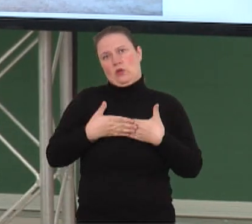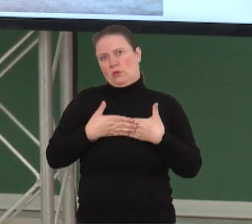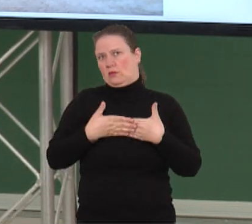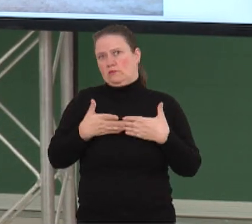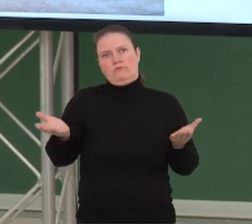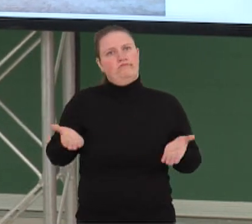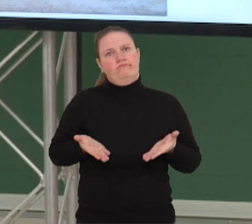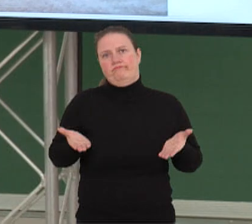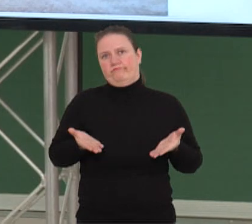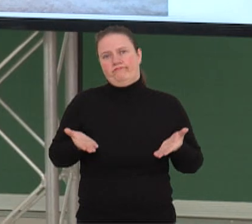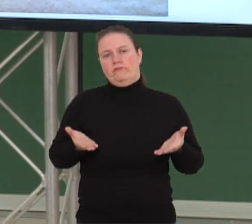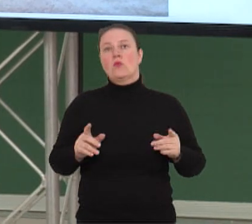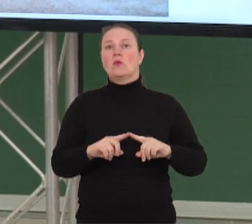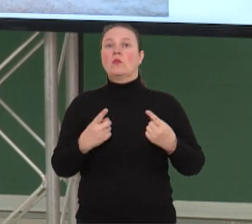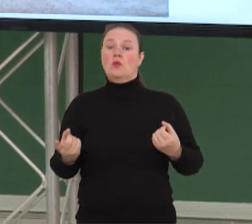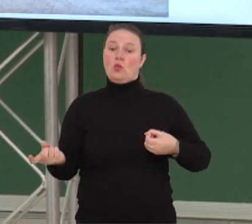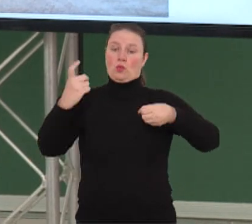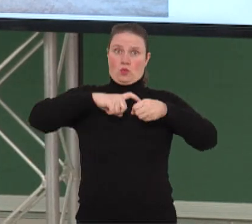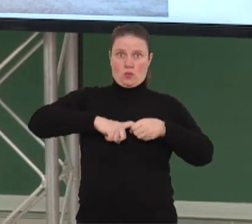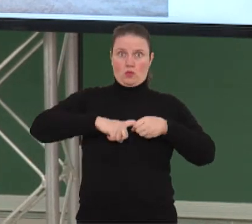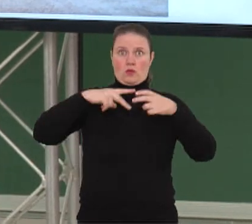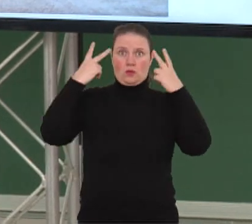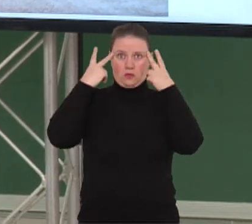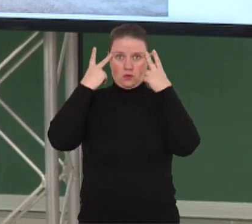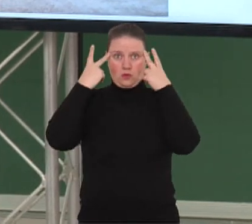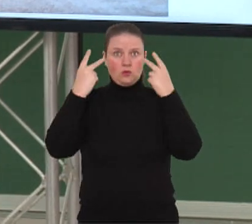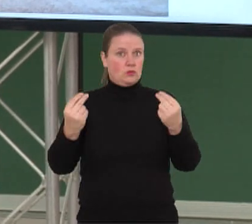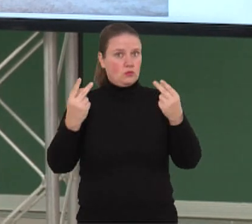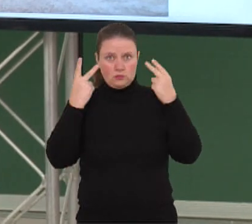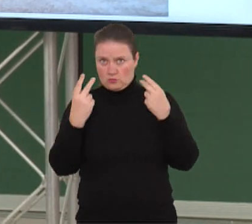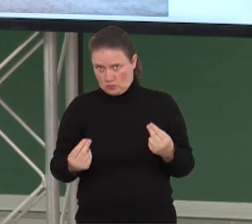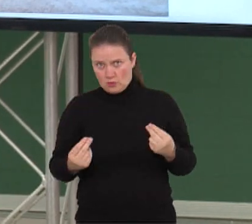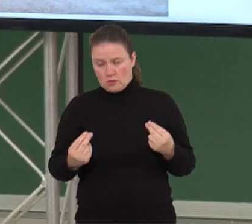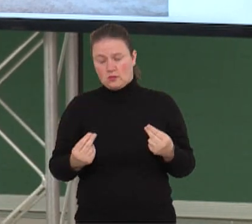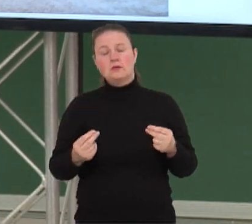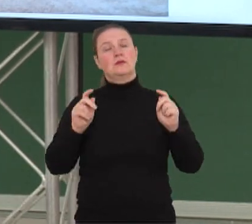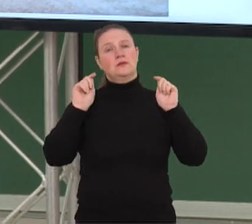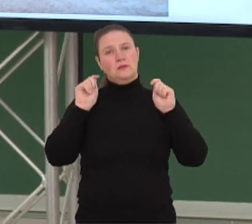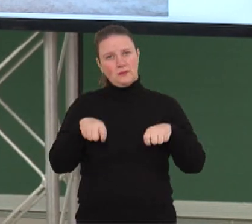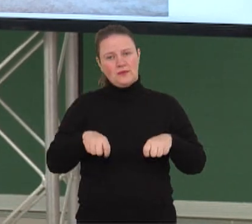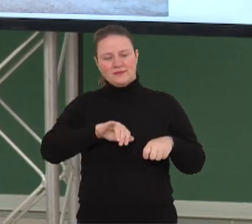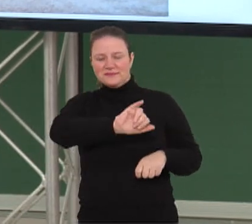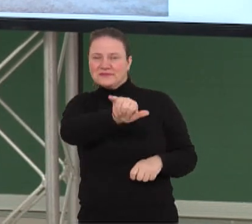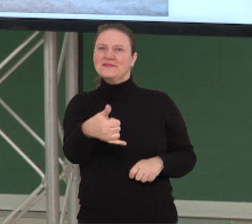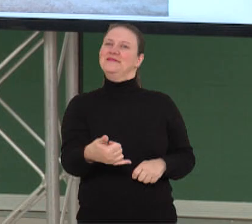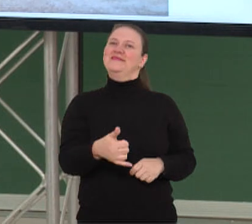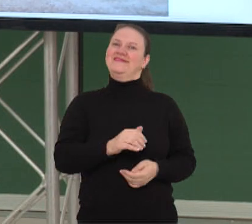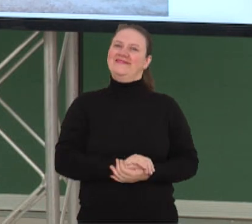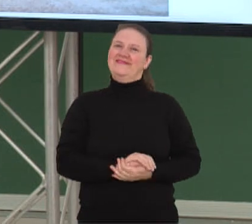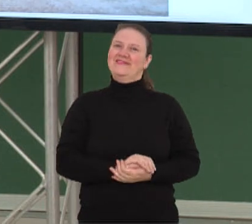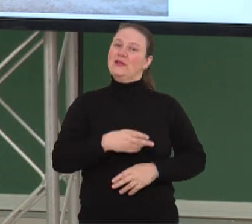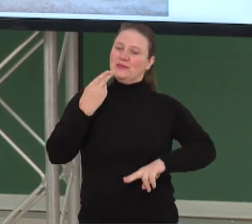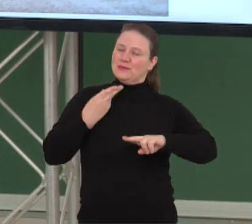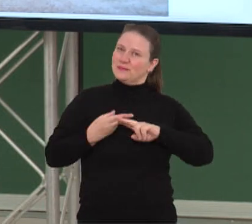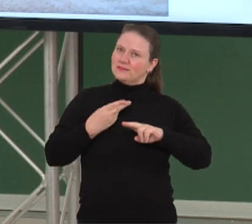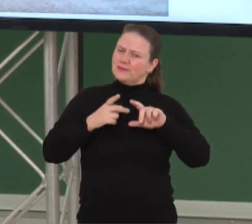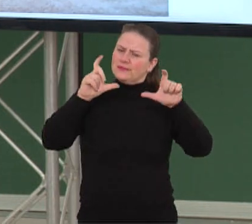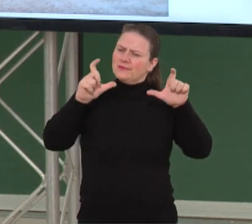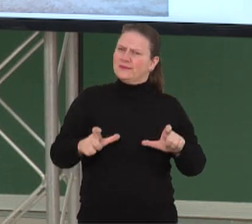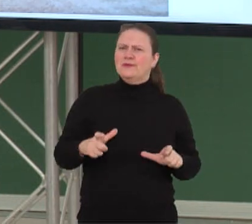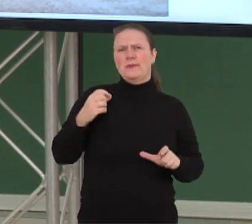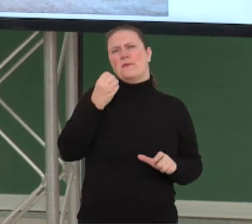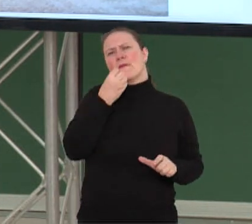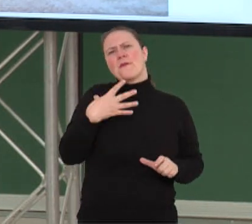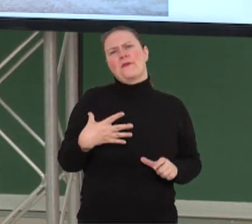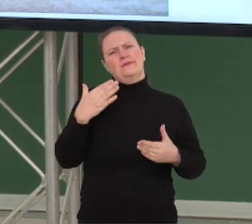visitas. Mas, quando voltar às atividades presenciais, aproveitem. Utilizem esse espaço, muito bom. Eu